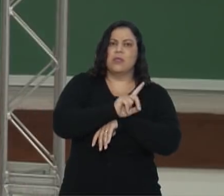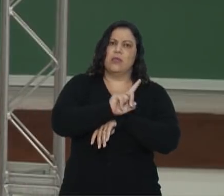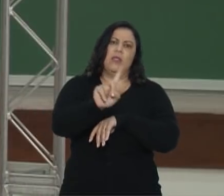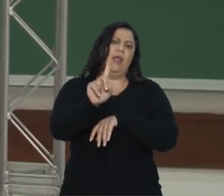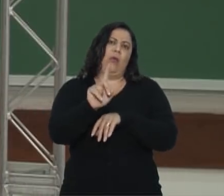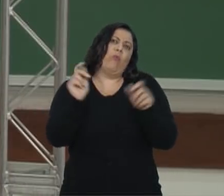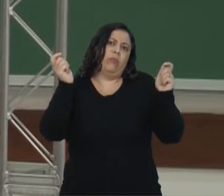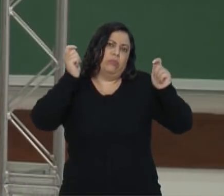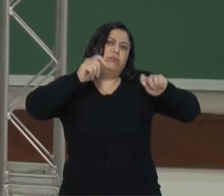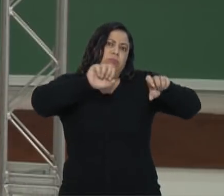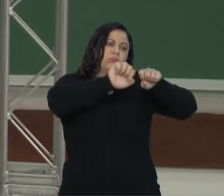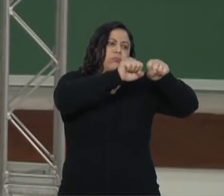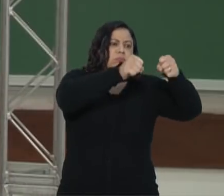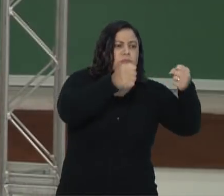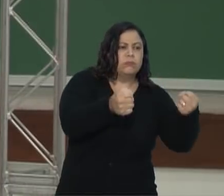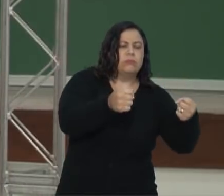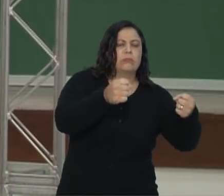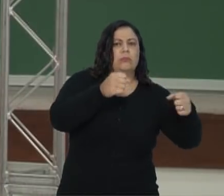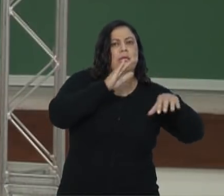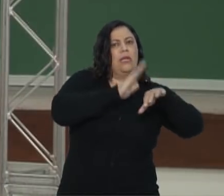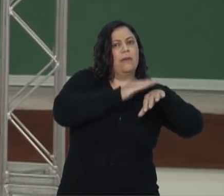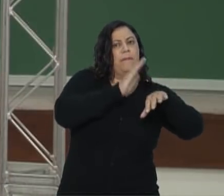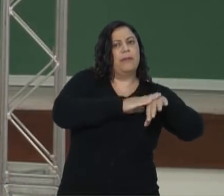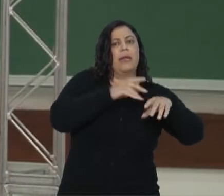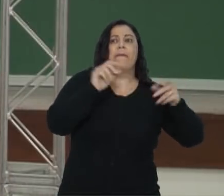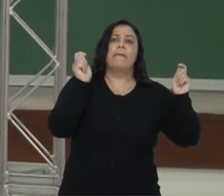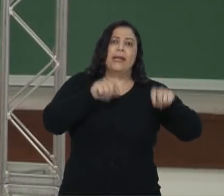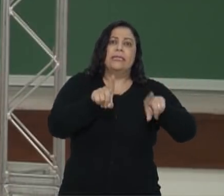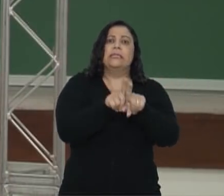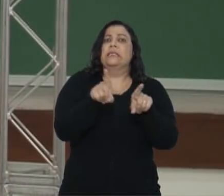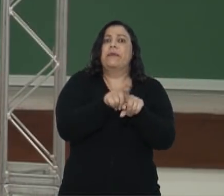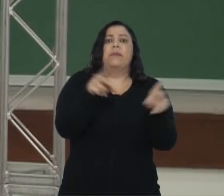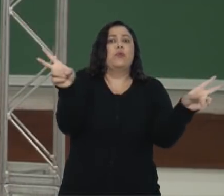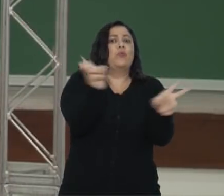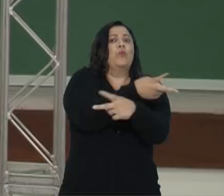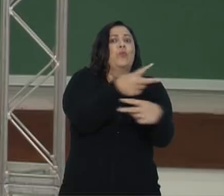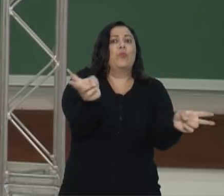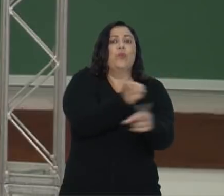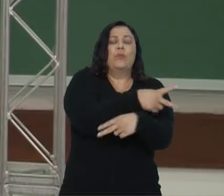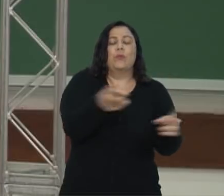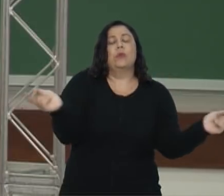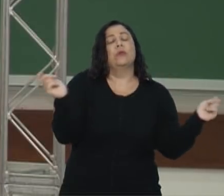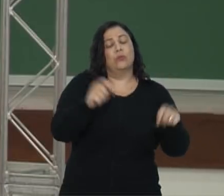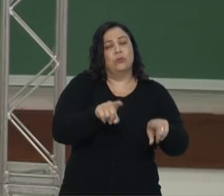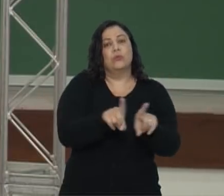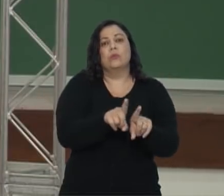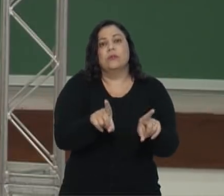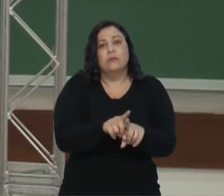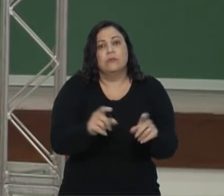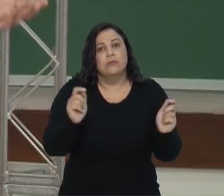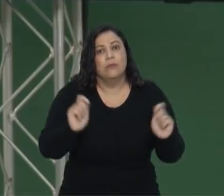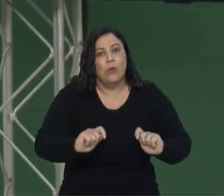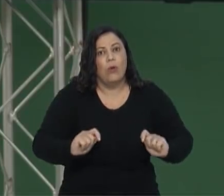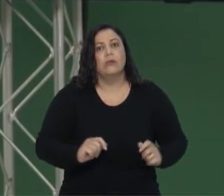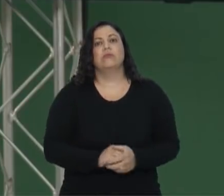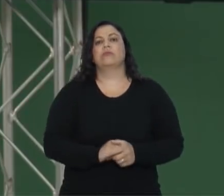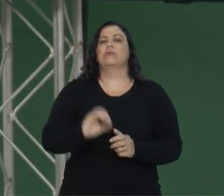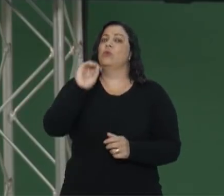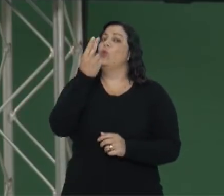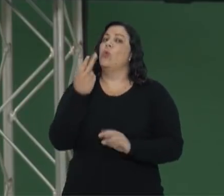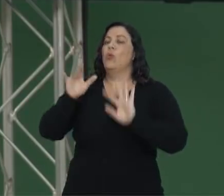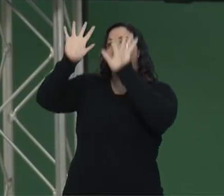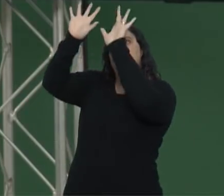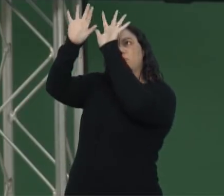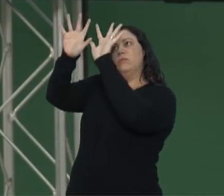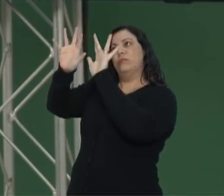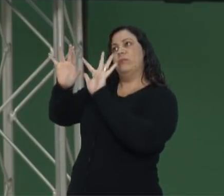um galho, só que um vento pode quebrar um galho de uma árvore. Ou nevou, teve uma geada